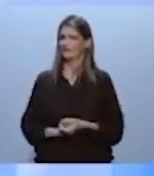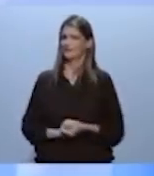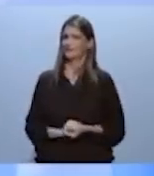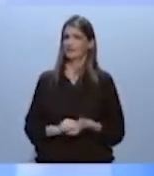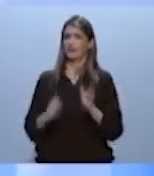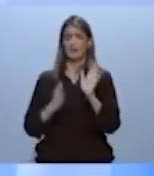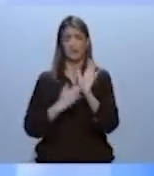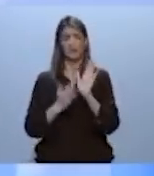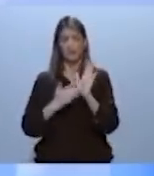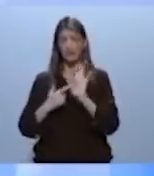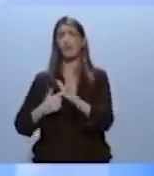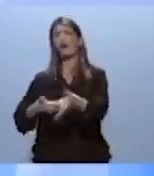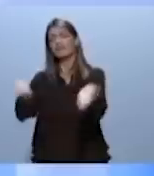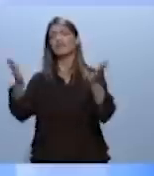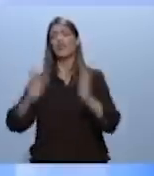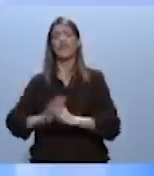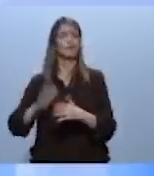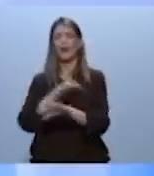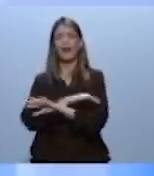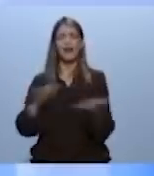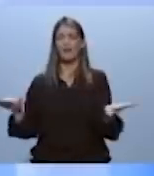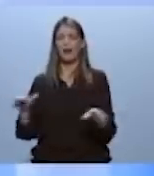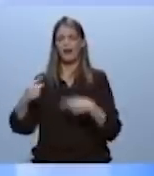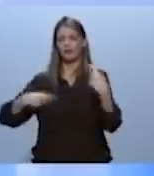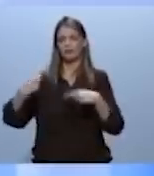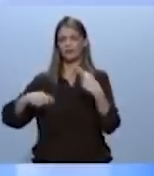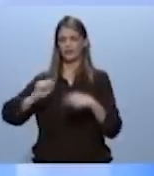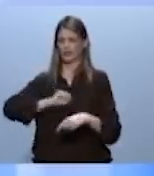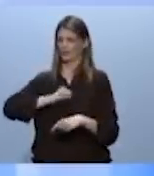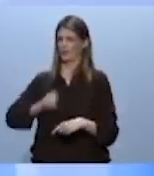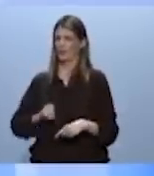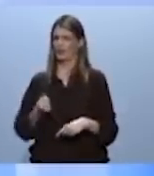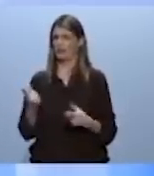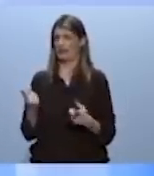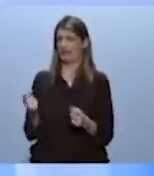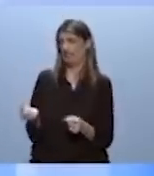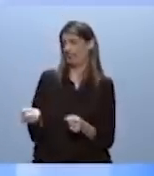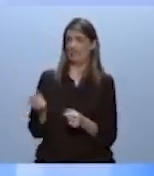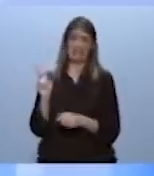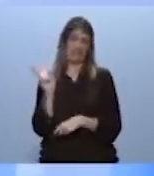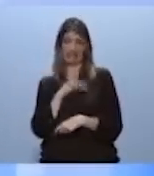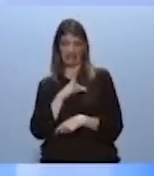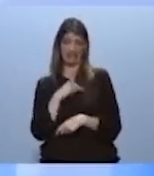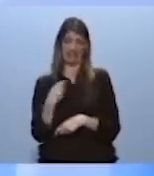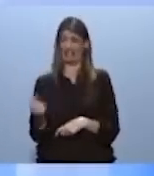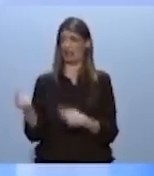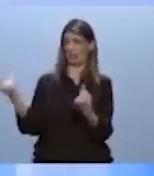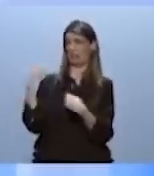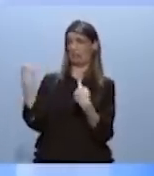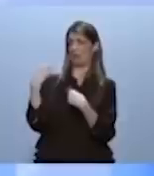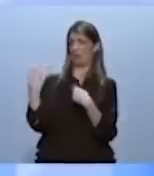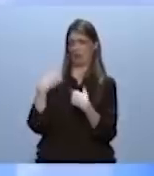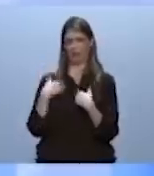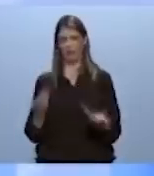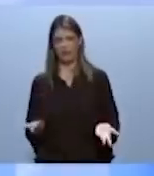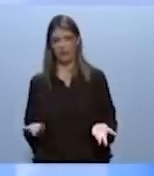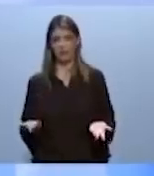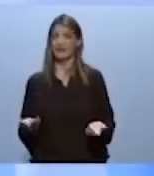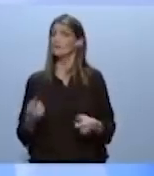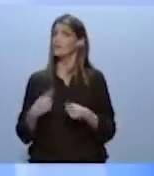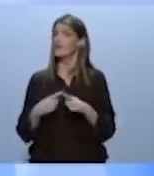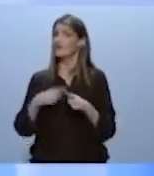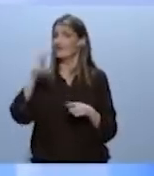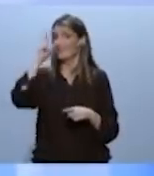qual a sua proposta aí para cavalo opção acabar com política do ódio né enfim ele ficou um pouco ofendidinho na outra resposta que ele deu talvez por ter lembrado